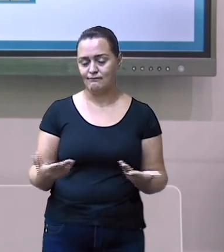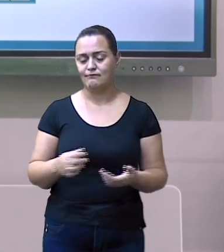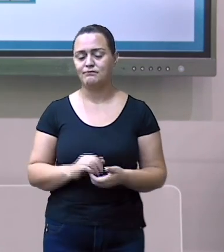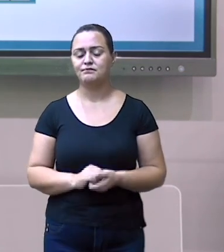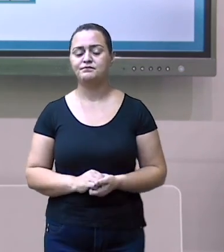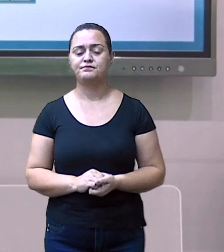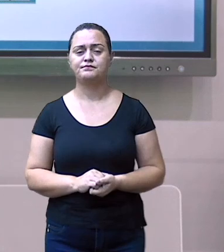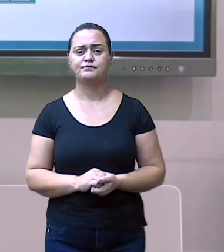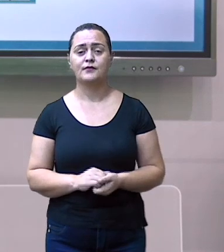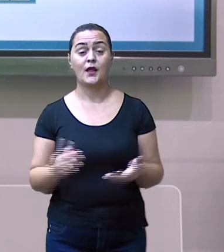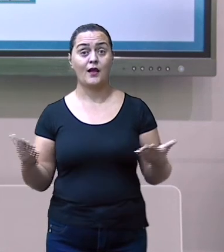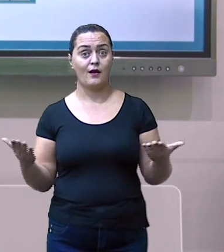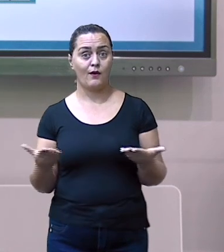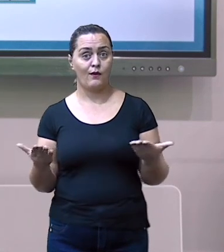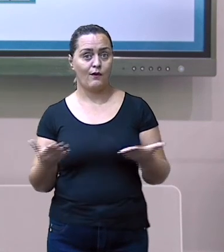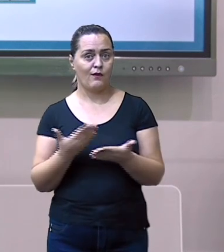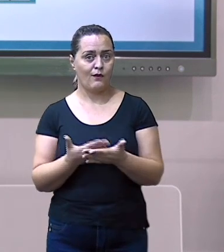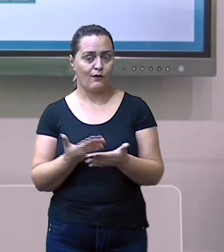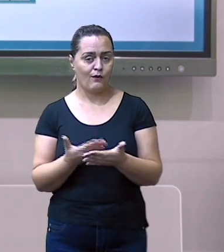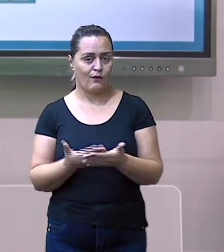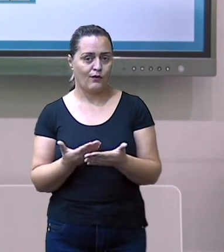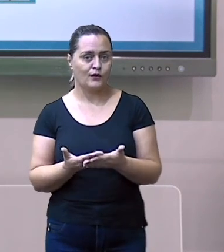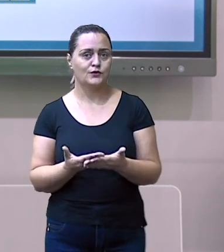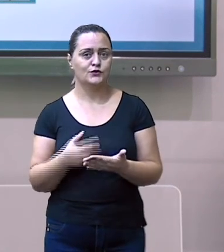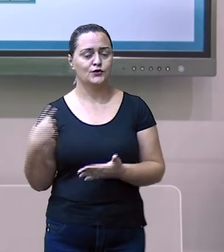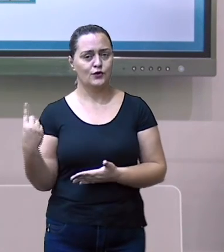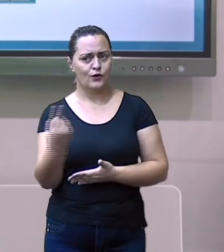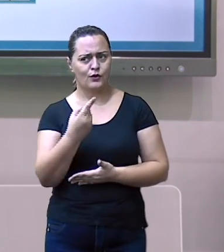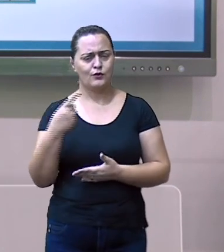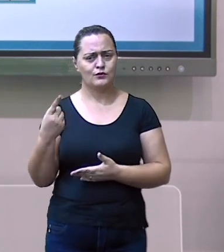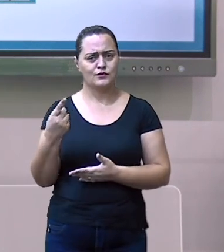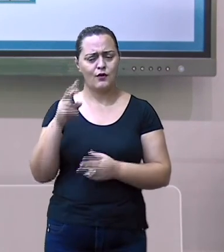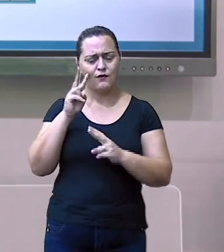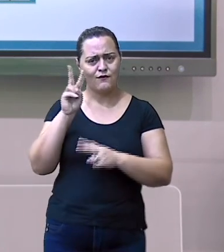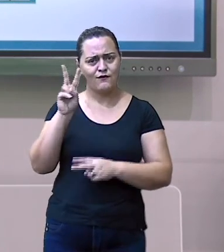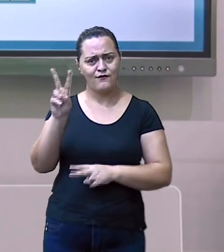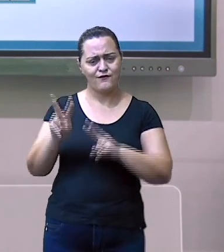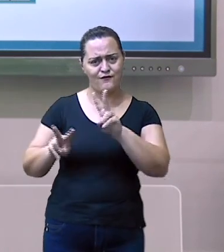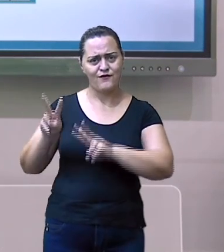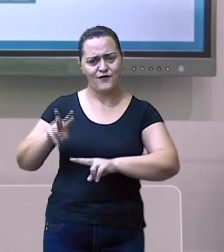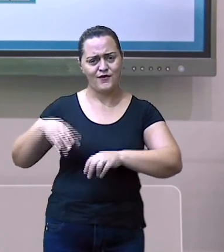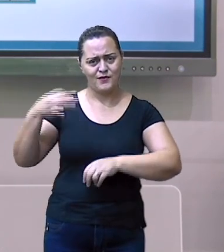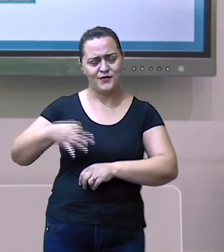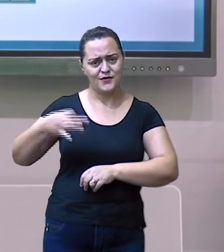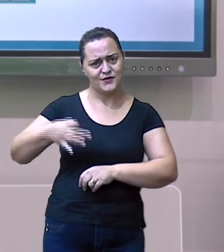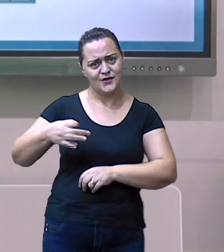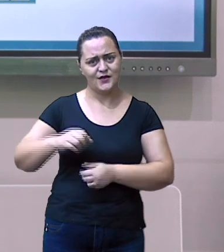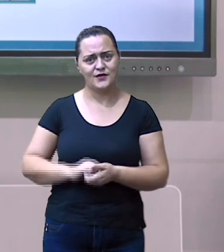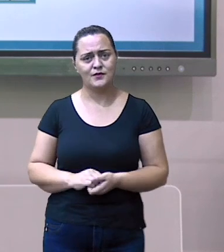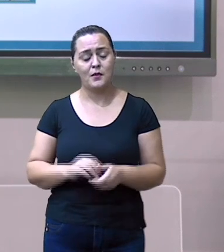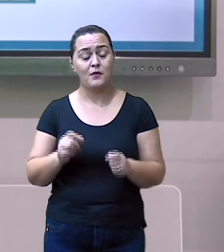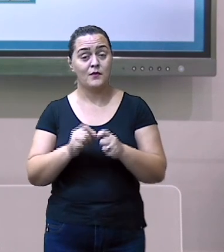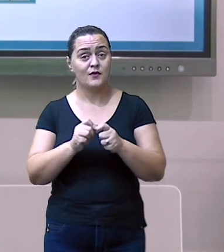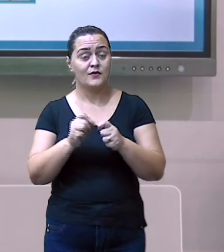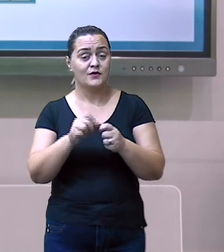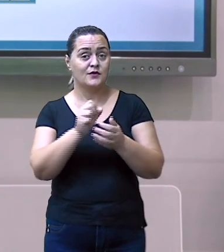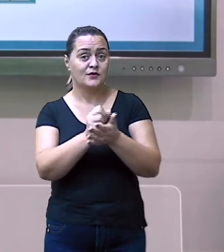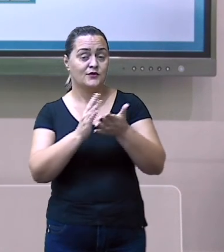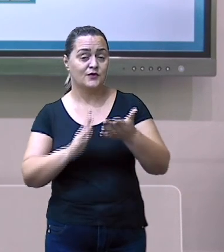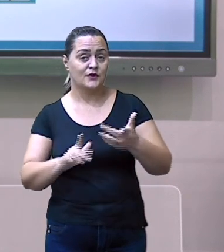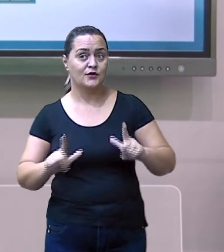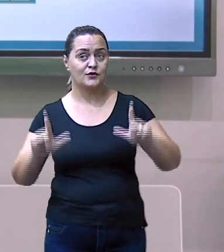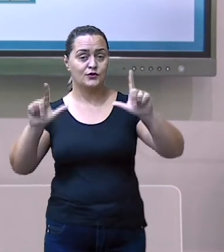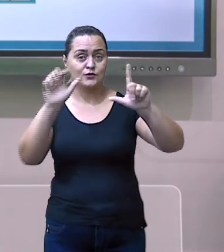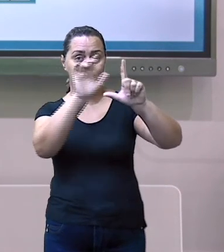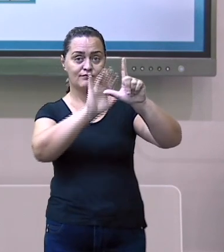nossa próxima aula. Faça suas atividades. Aponte a câmera do seu celular na imagem que aparece no canto da tela e